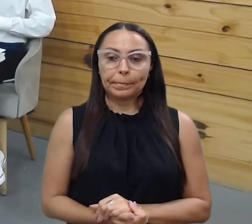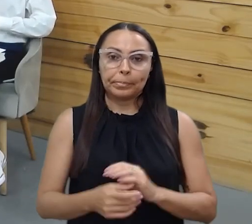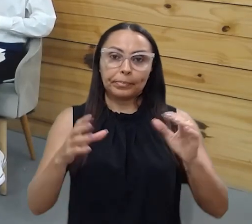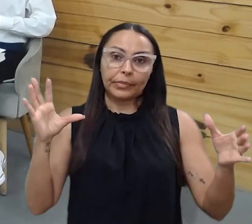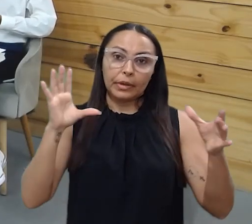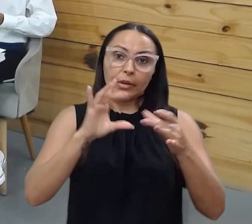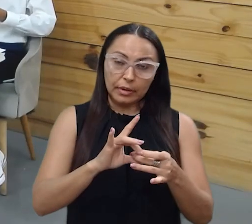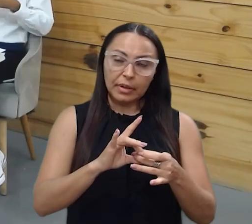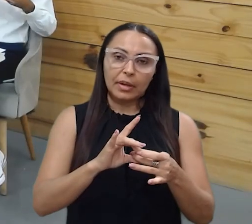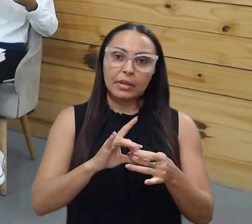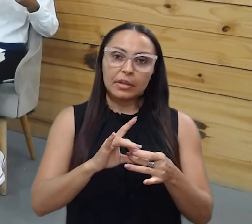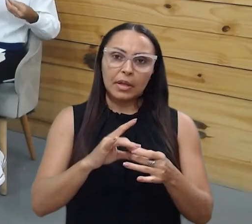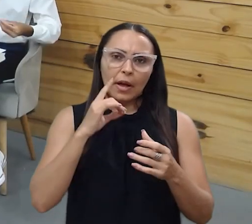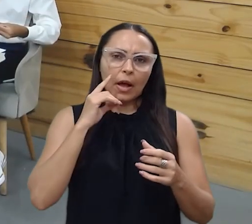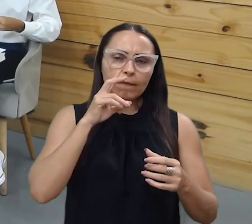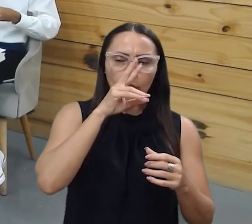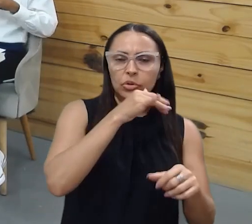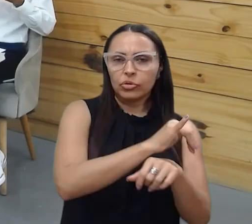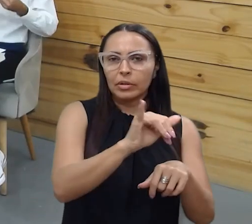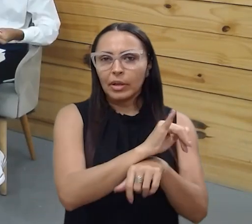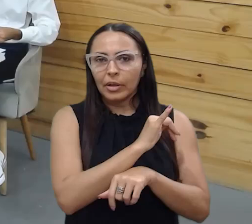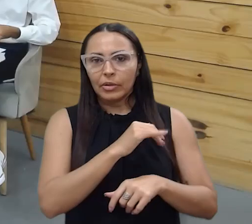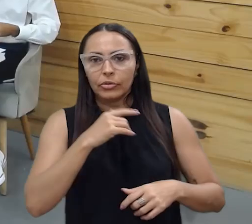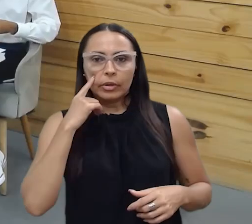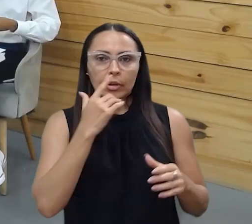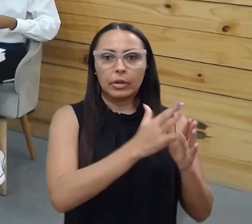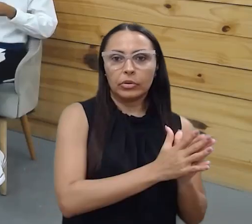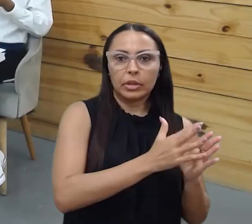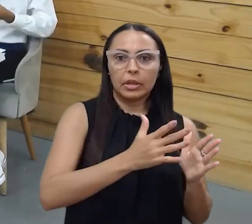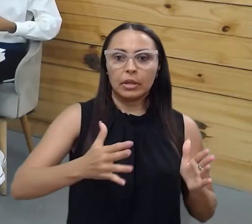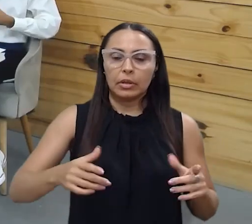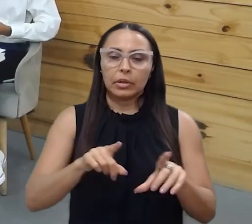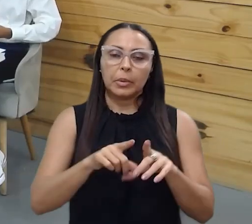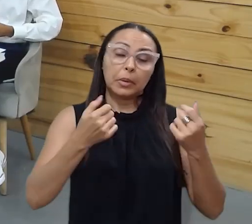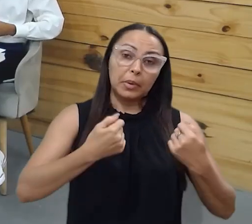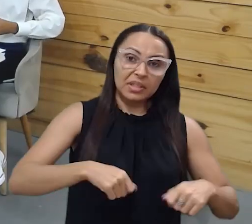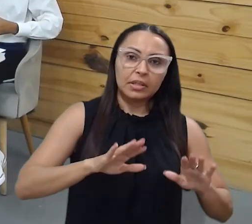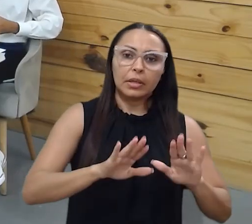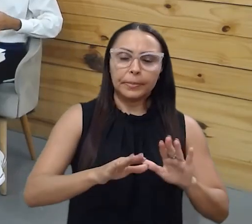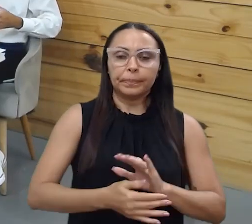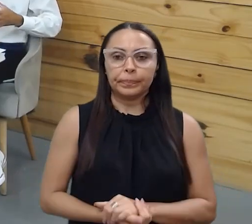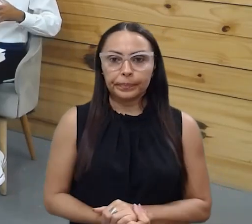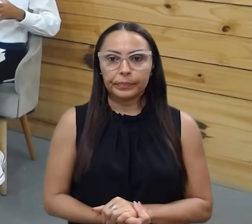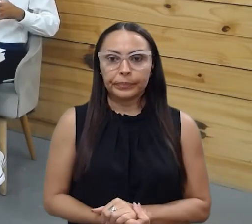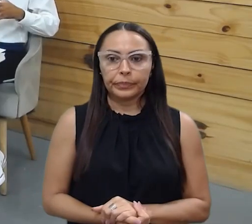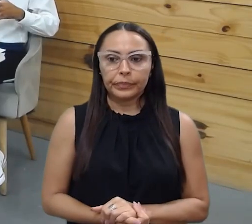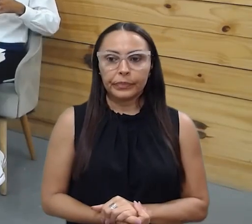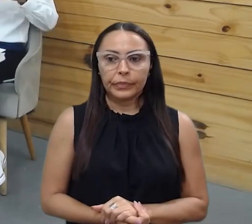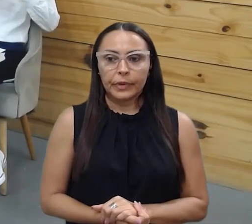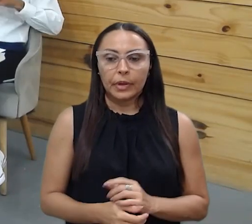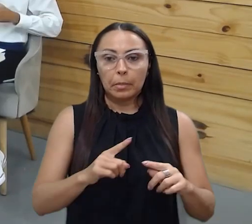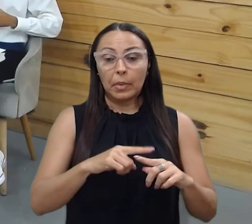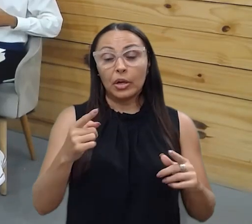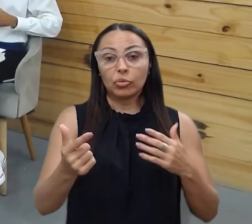integralizar a força estratégica, os traços que o designer precisa e tem, mas com